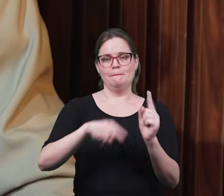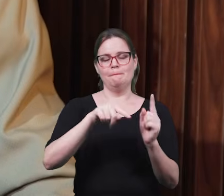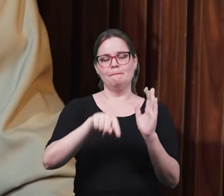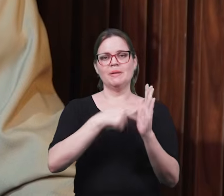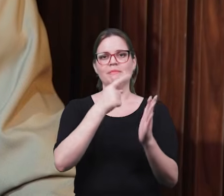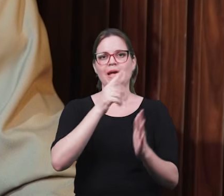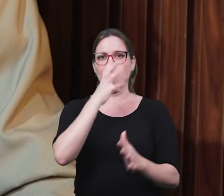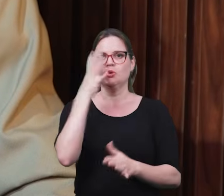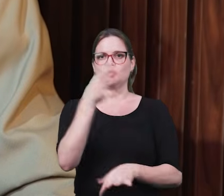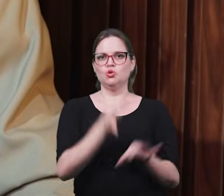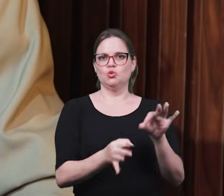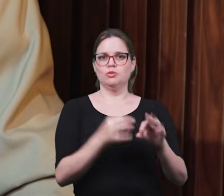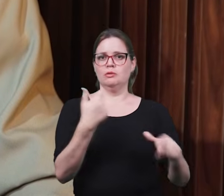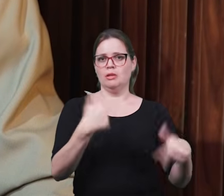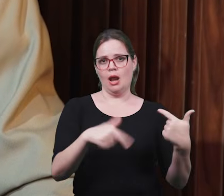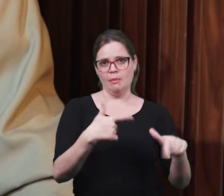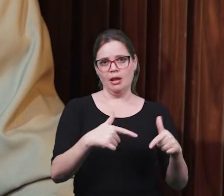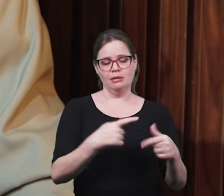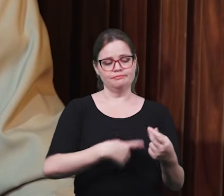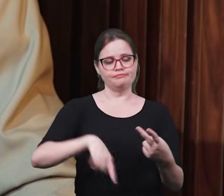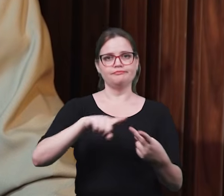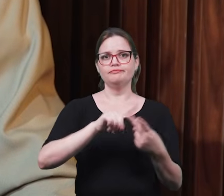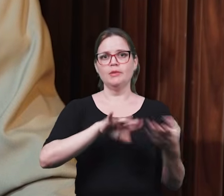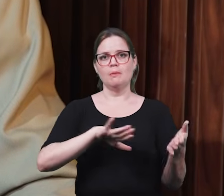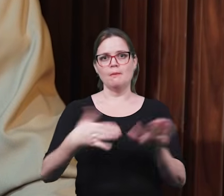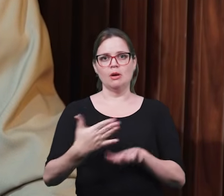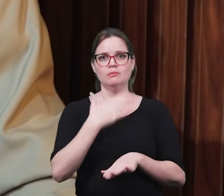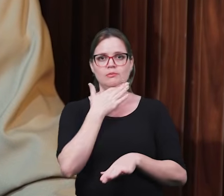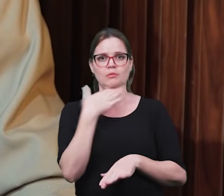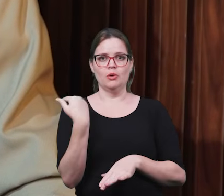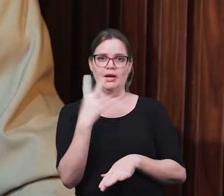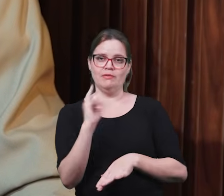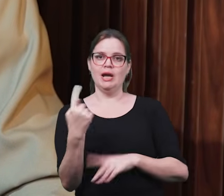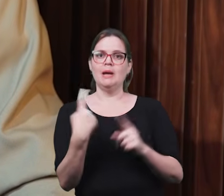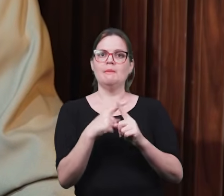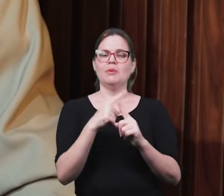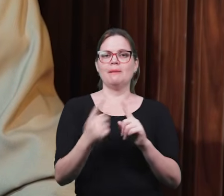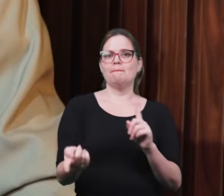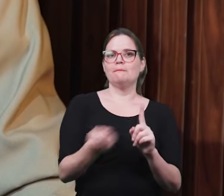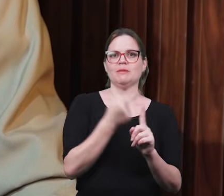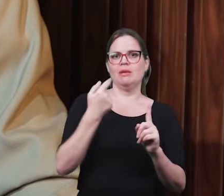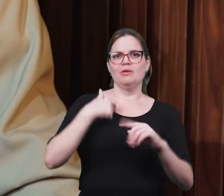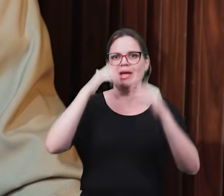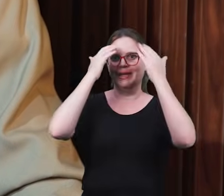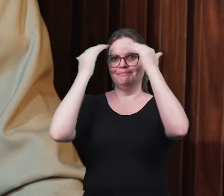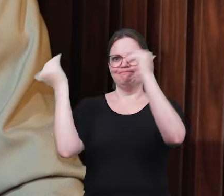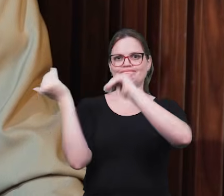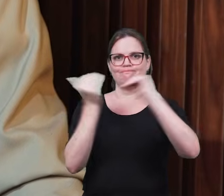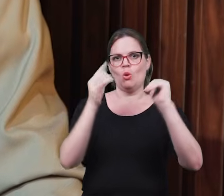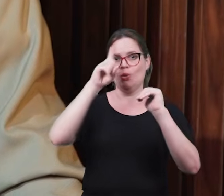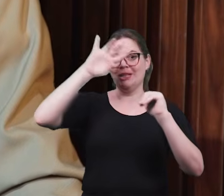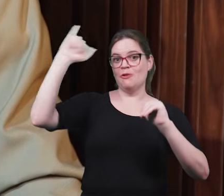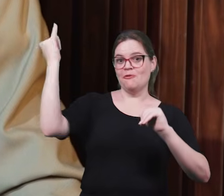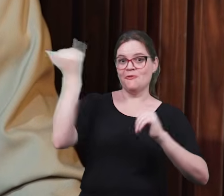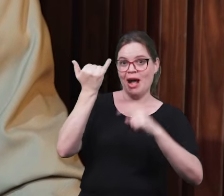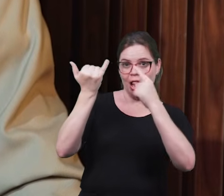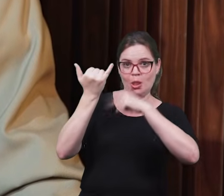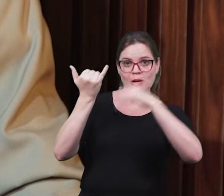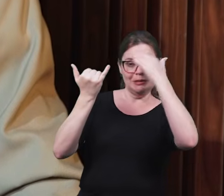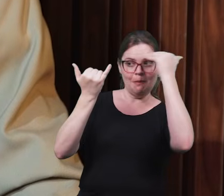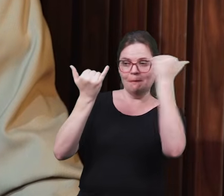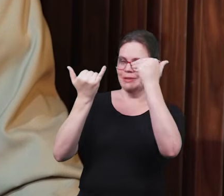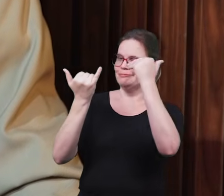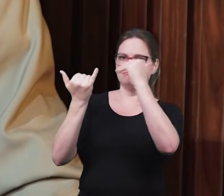transgrediu, e ele transgrediu a uma palavra, ele transgrediu a uma ordenação de Deus, né? E é a própria